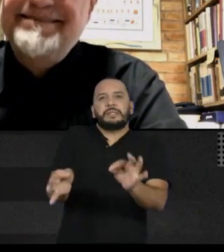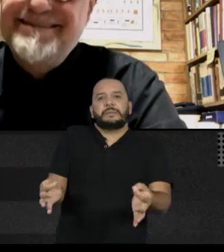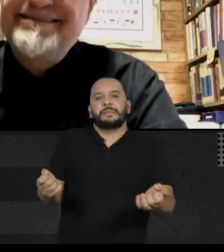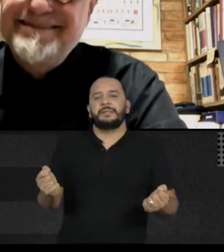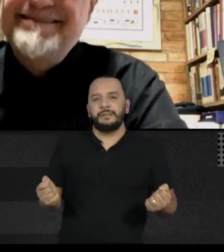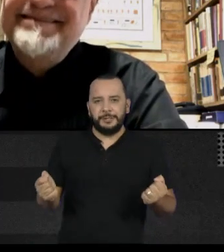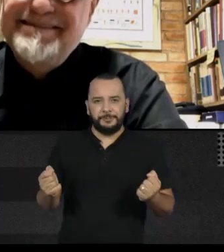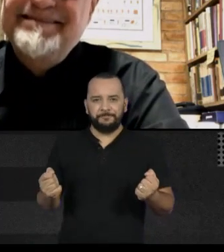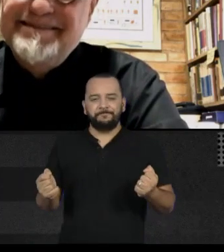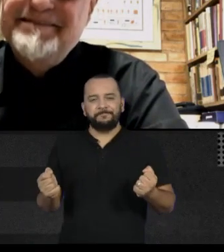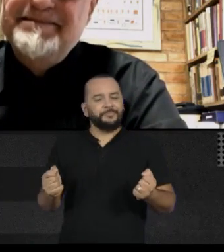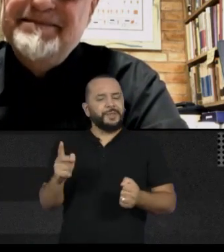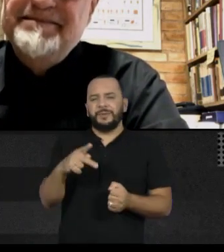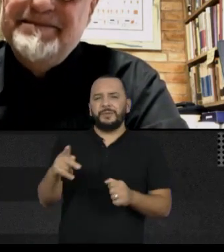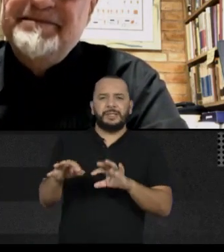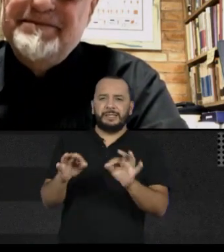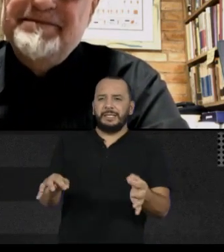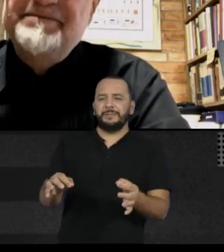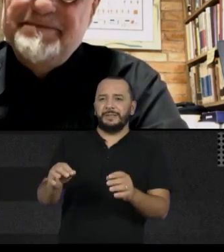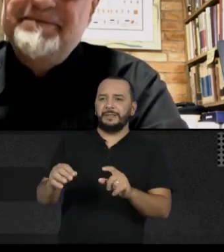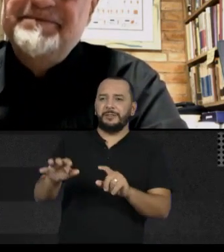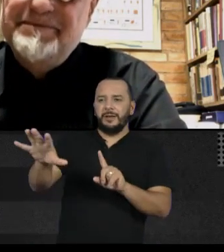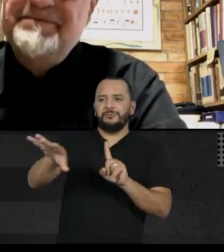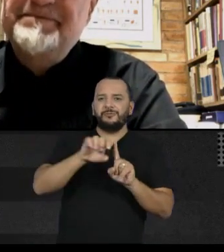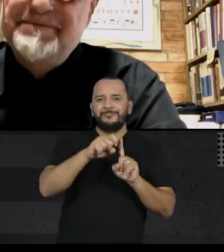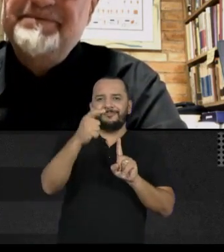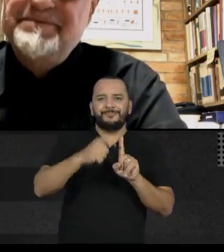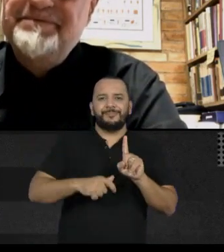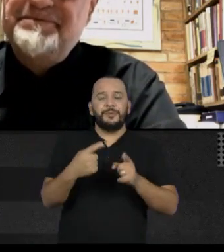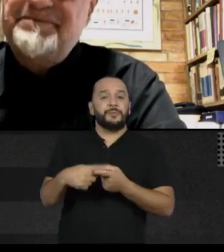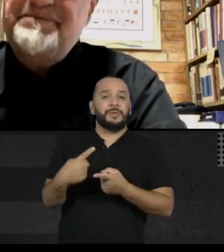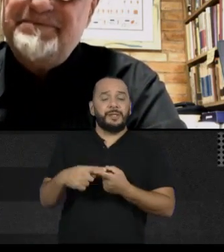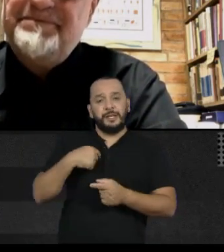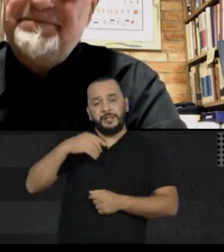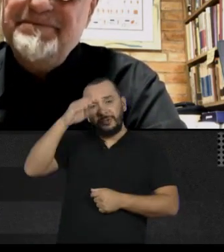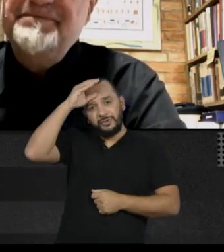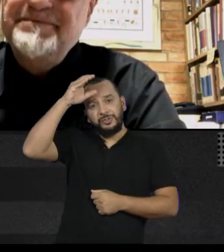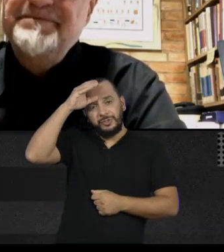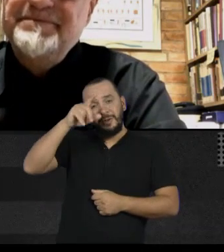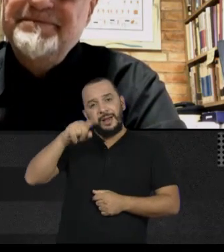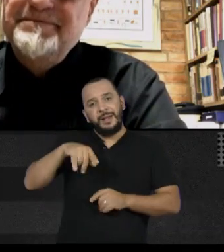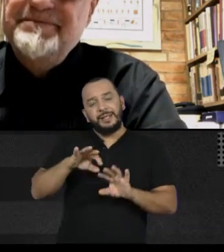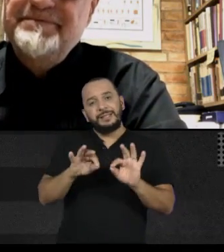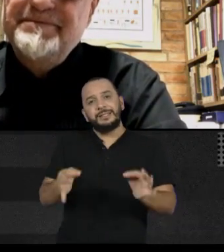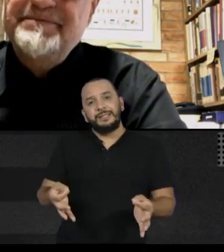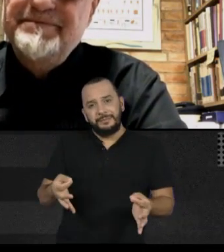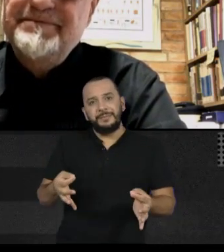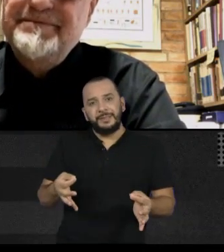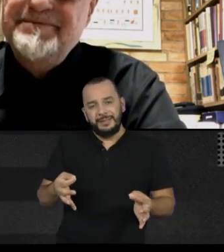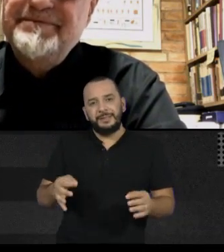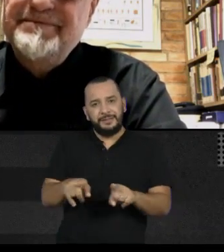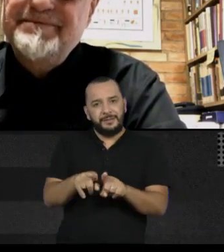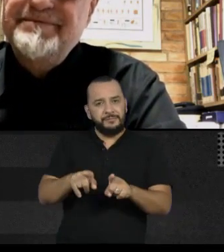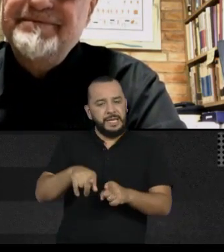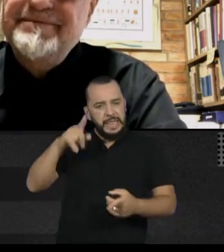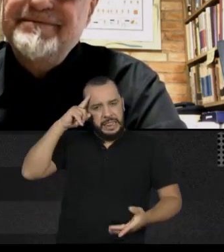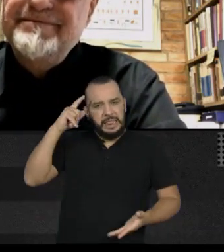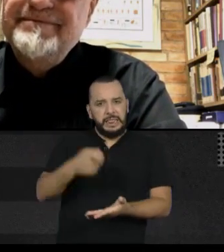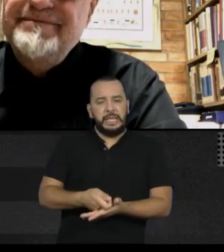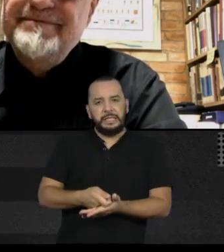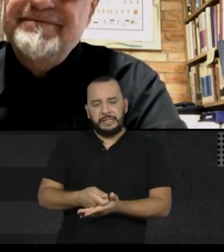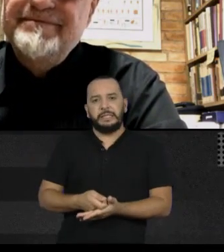propôs um trabalho da gente construir o Titilo através da imagem de um arquétipo de um professor, de